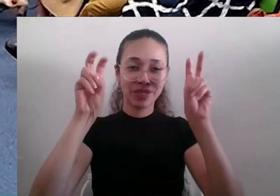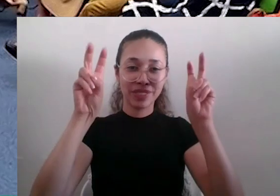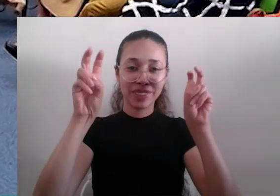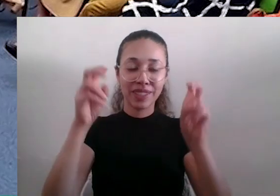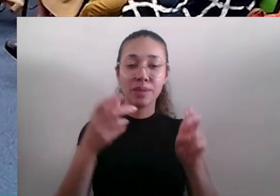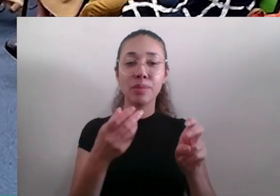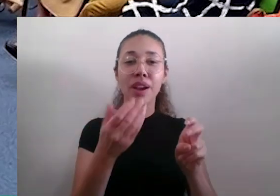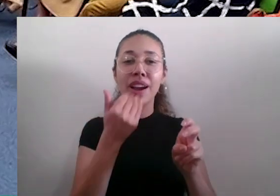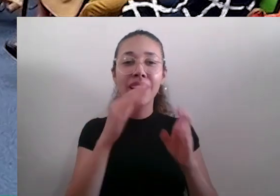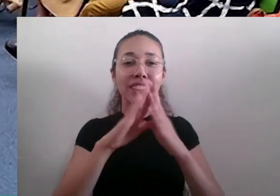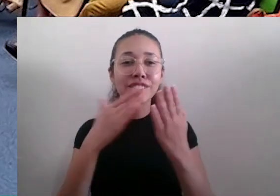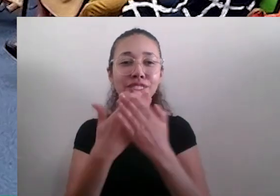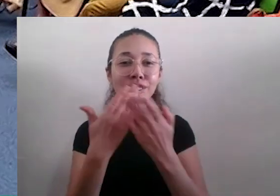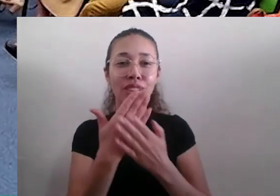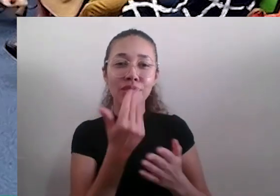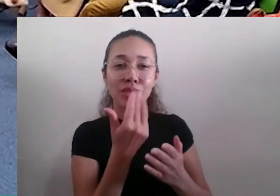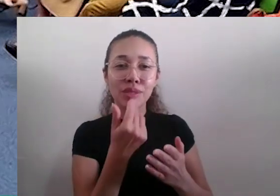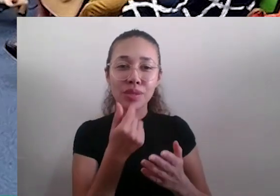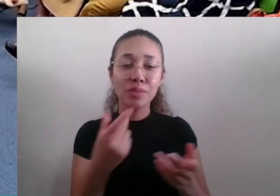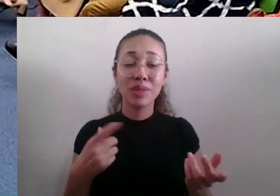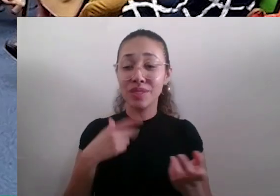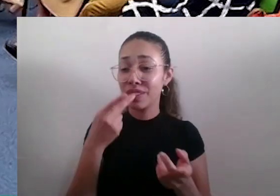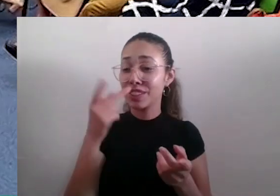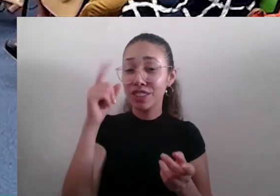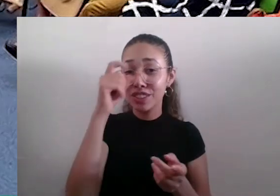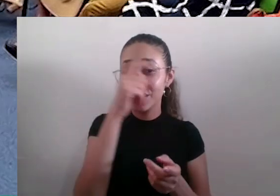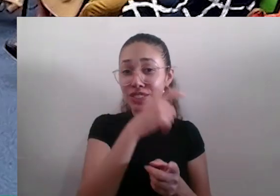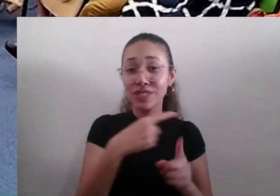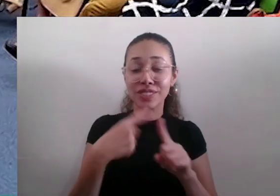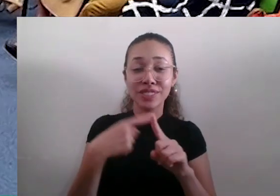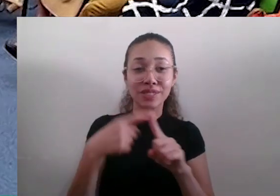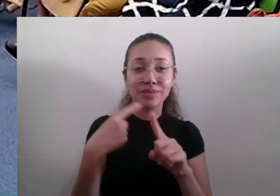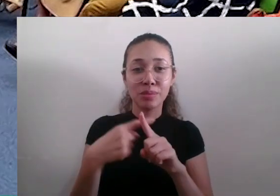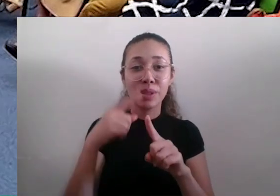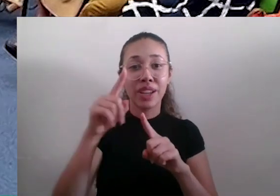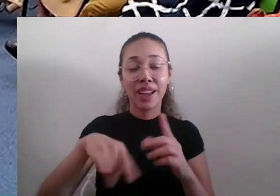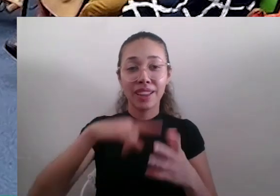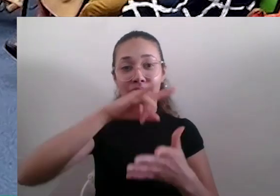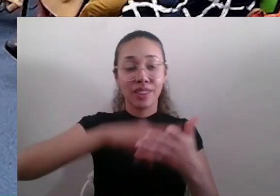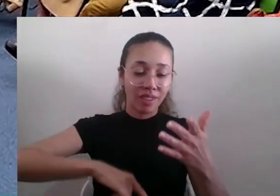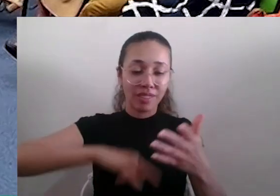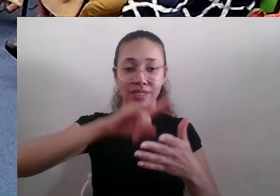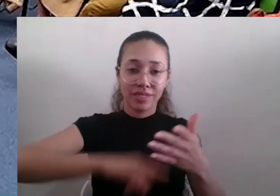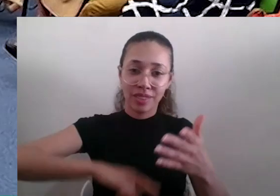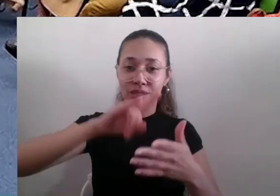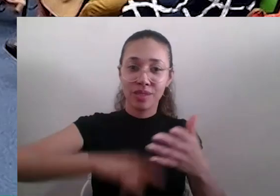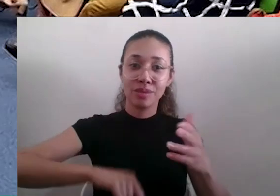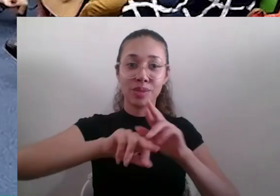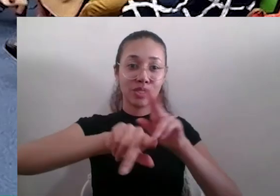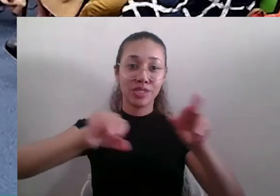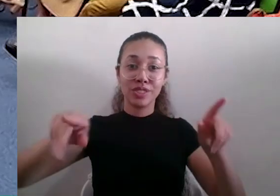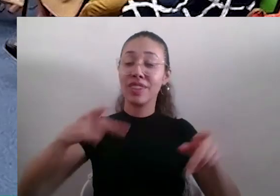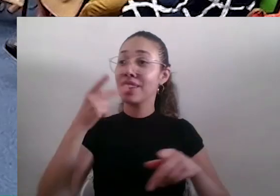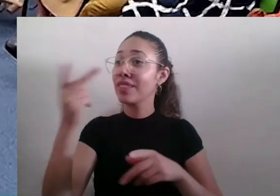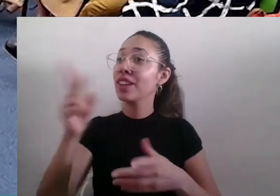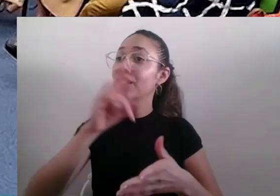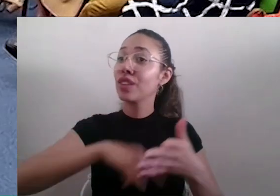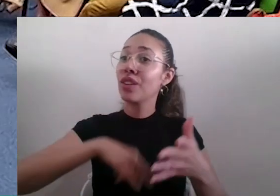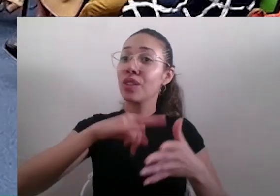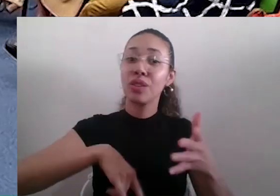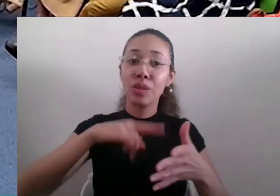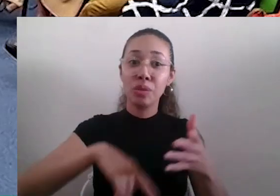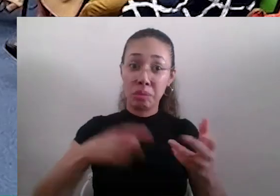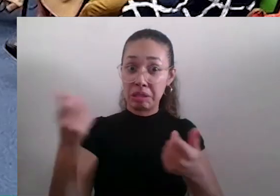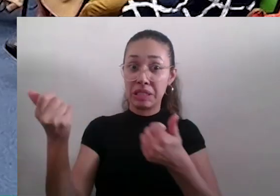fala é muito difícil porque é muito documento e a gente fala os documentos que precisam eu